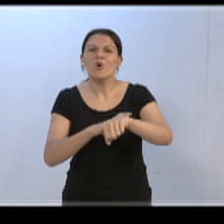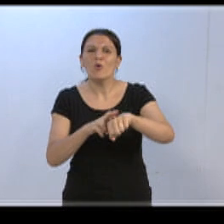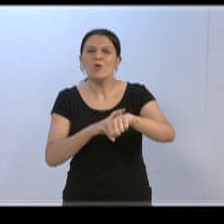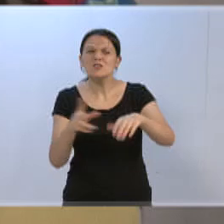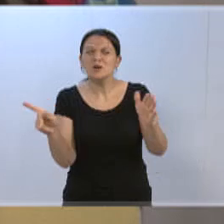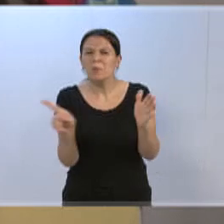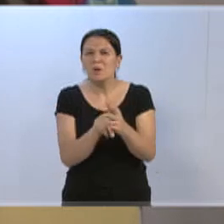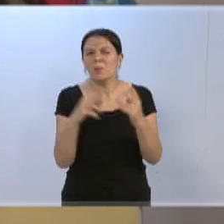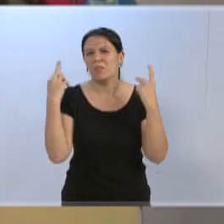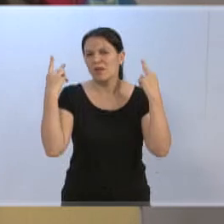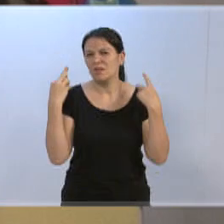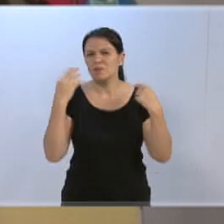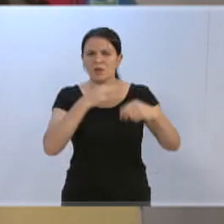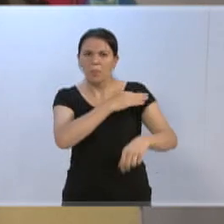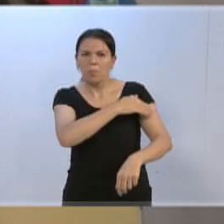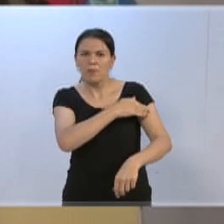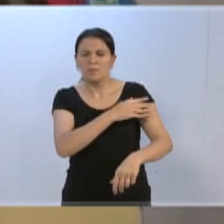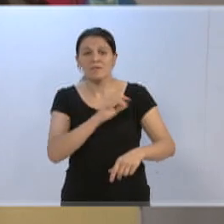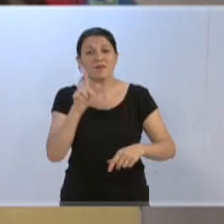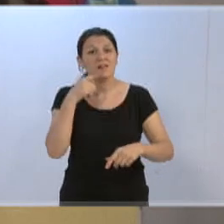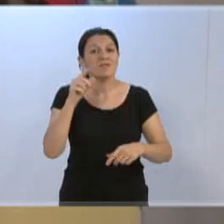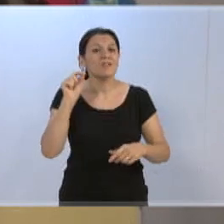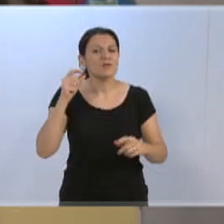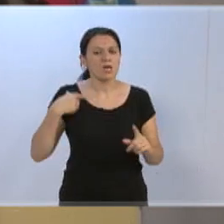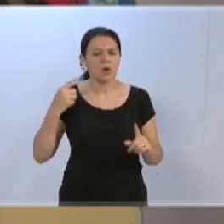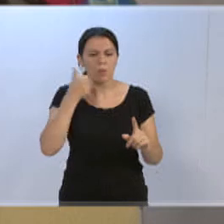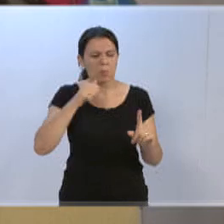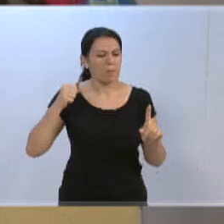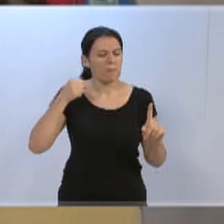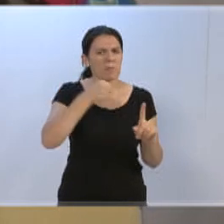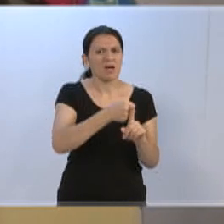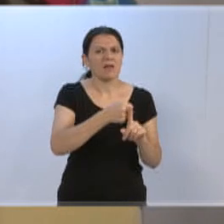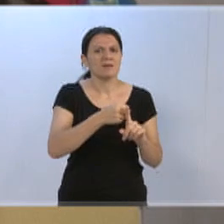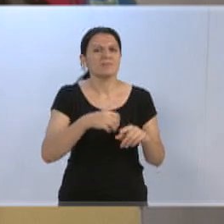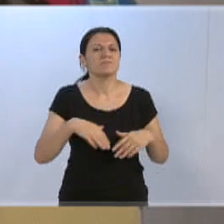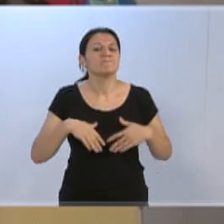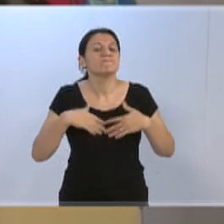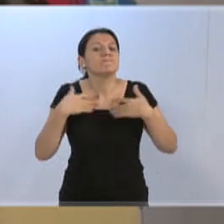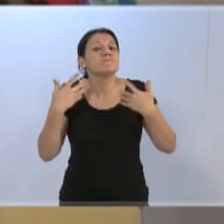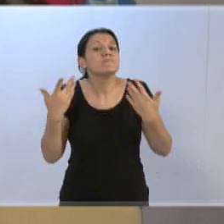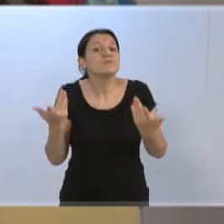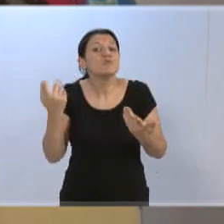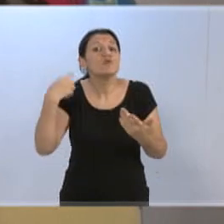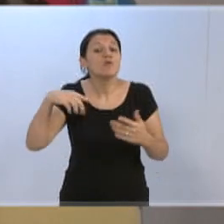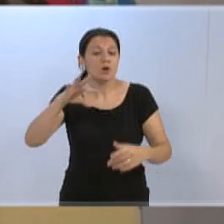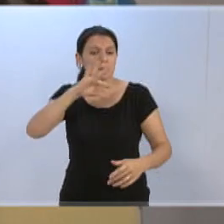naturais. E aí ela alega que foi agredida. Aonde está o corpo de delito?